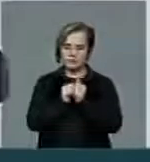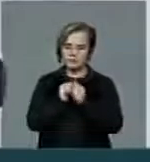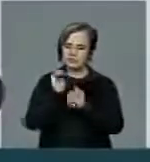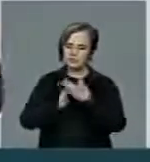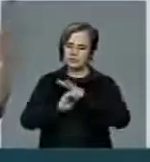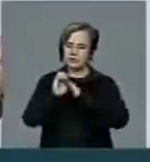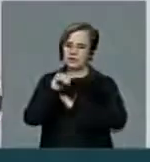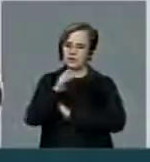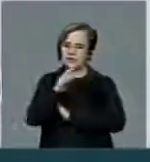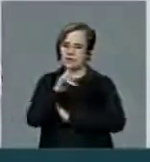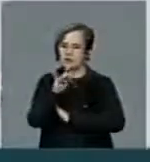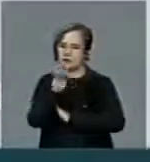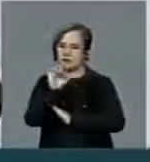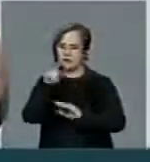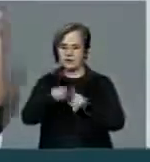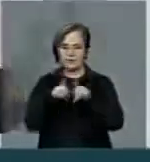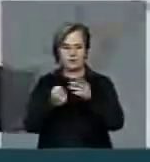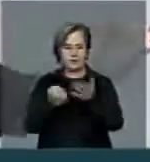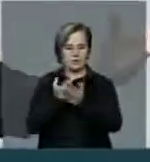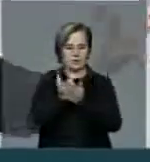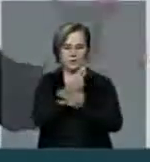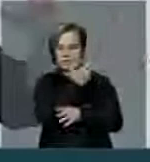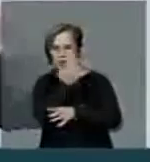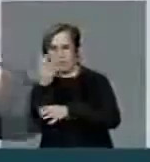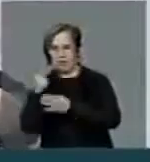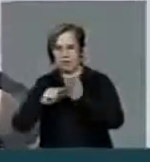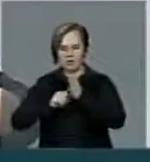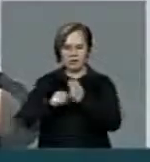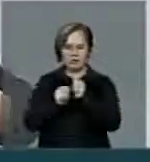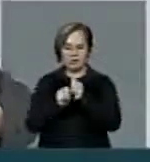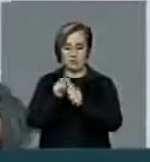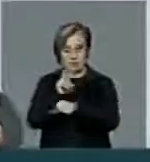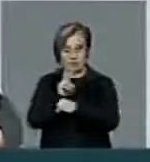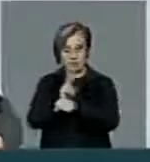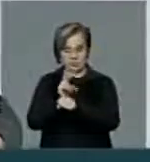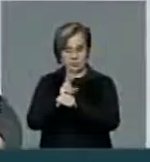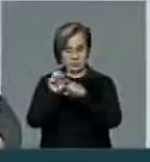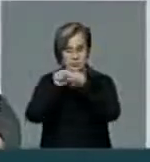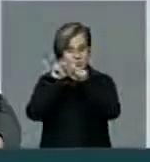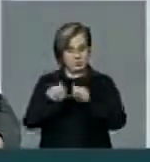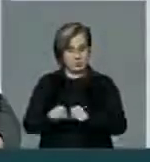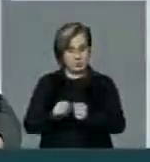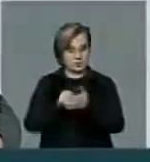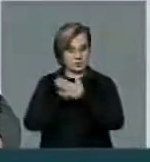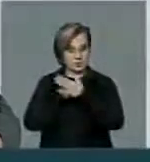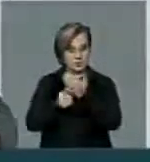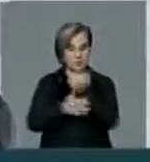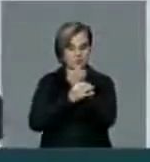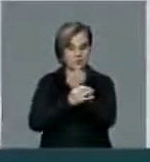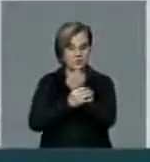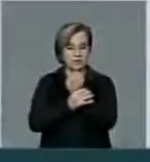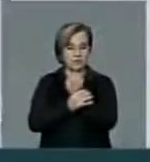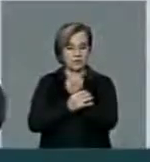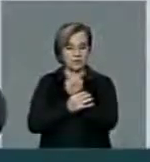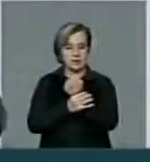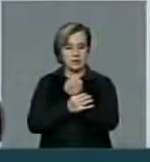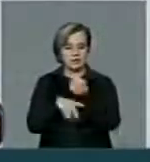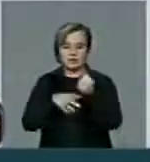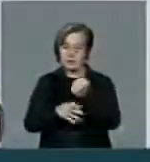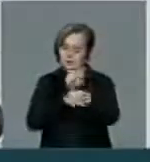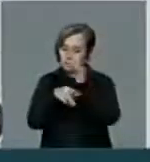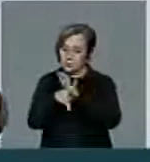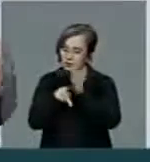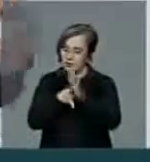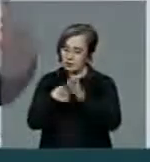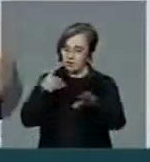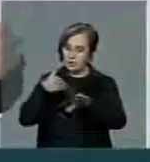Além de compras de máquinas do IBAMA, etc., para segurar o sistema, porque eu tenho que segurar o sistema. Eu tenho que assegurar acessos